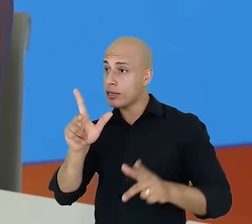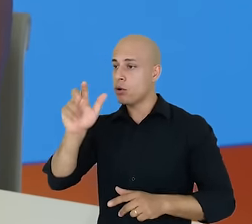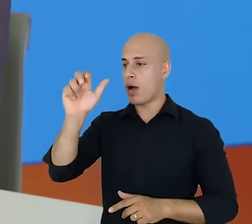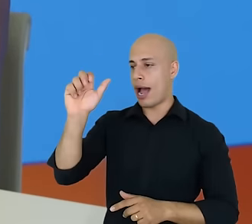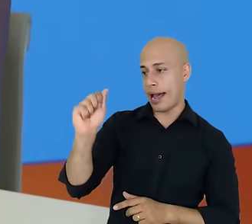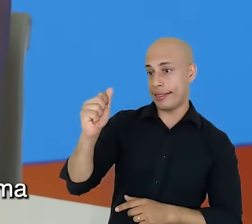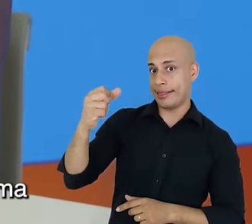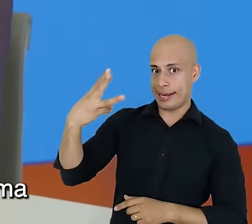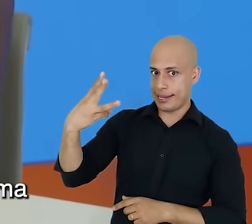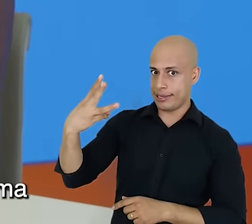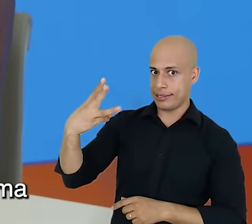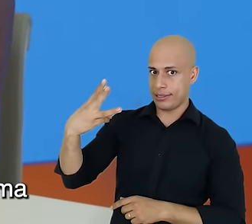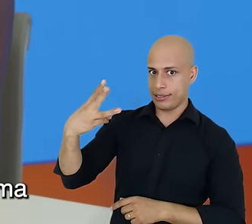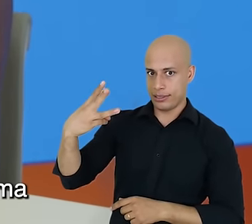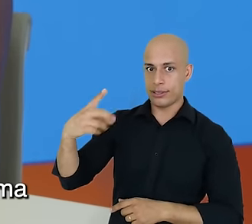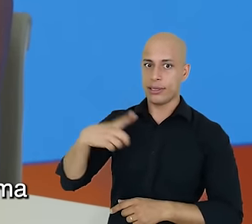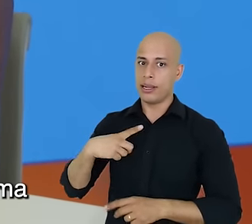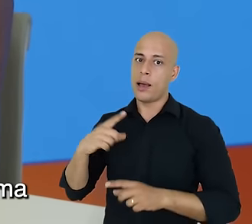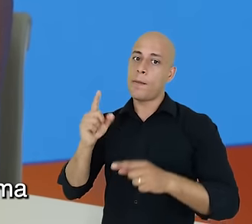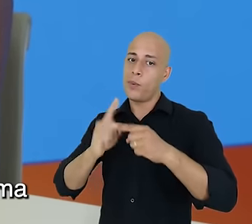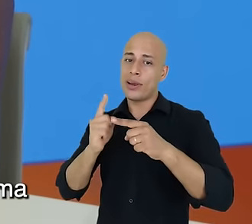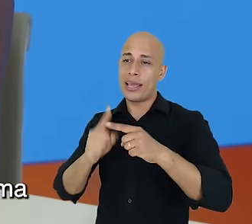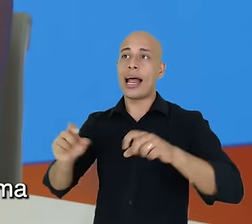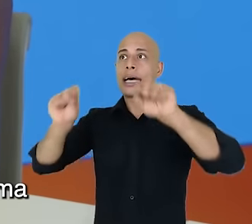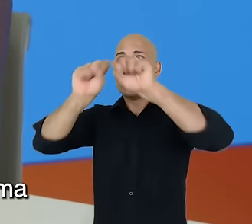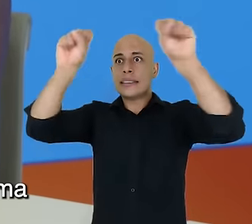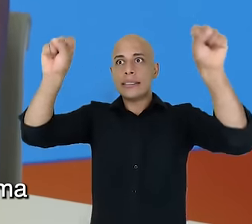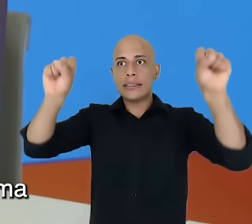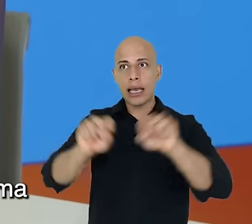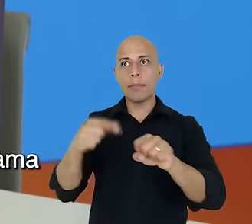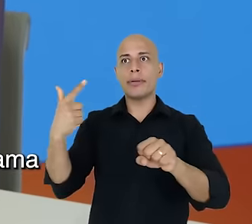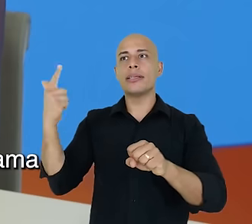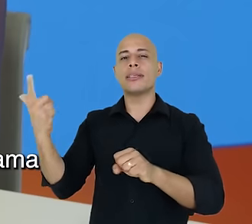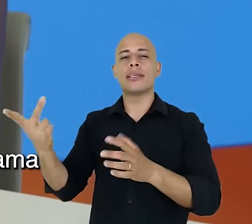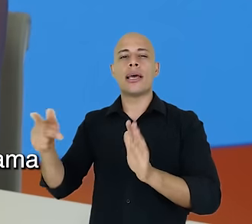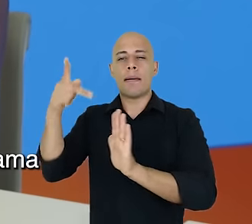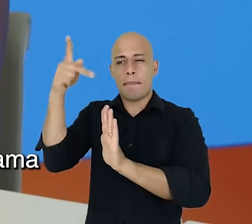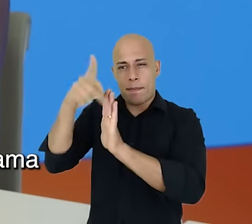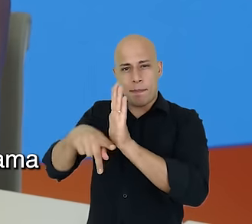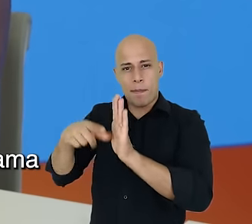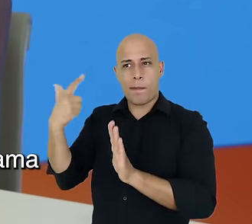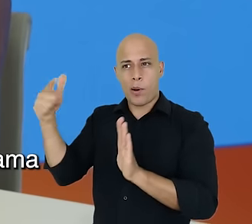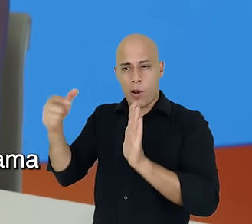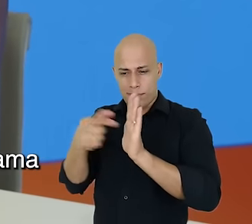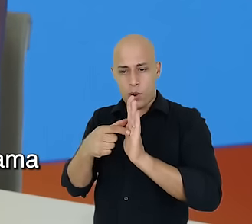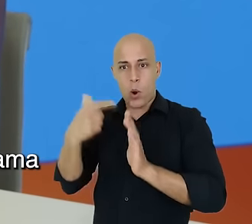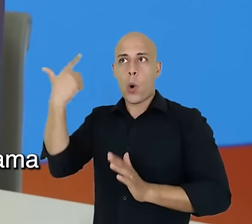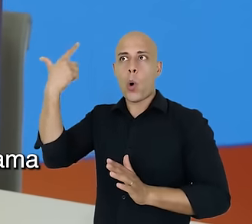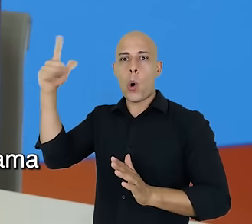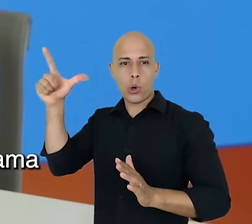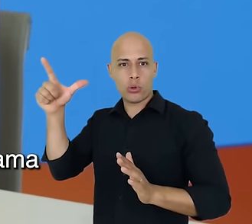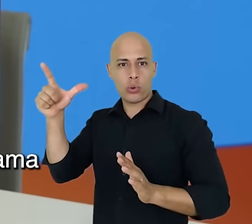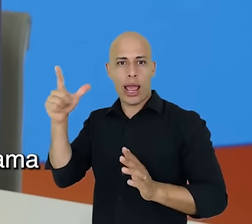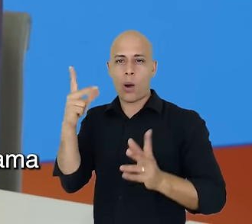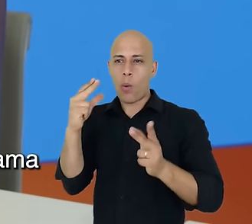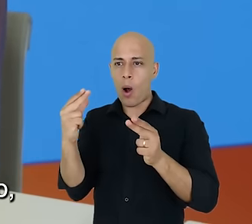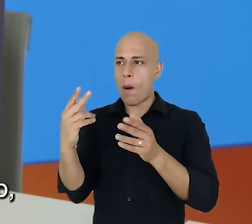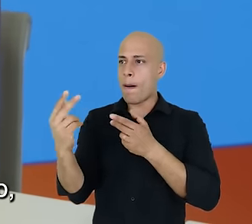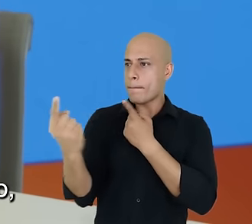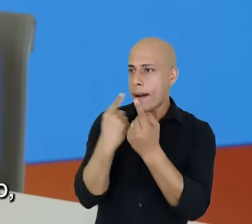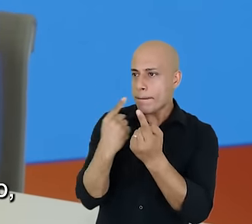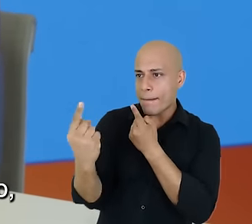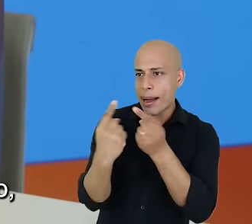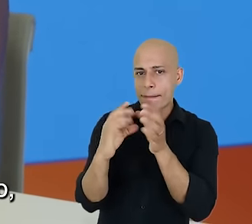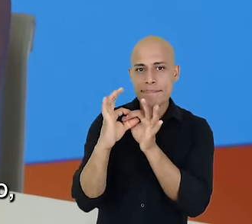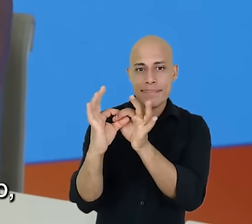token né que esse precisa que o sistema tenha um outro programa instalado no computador e esse programa vai conversar vamos dizer assim